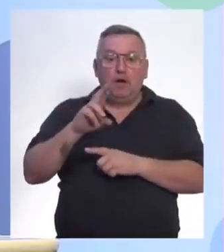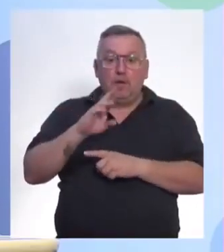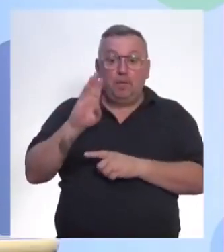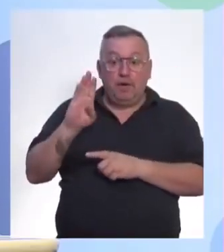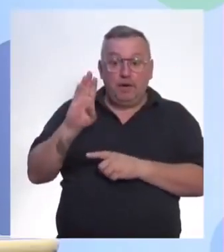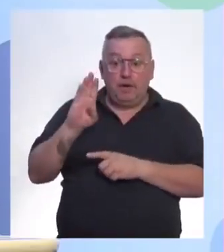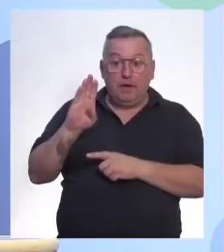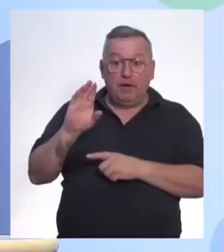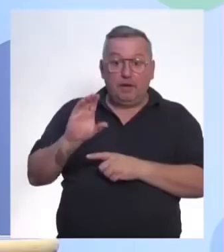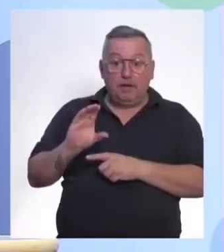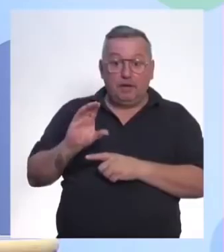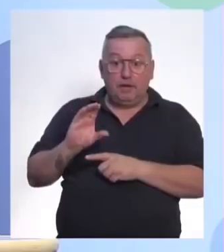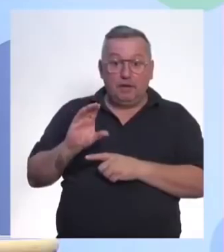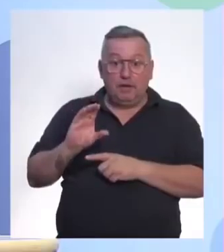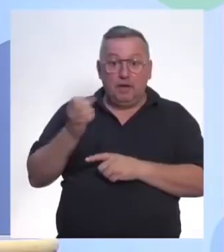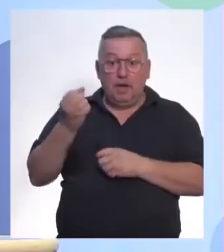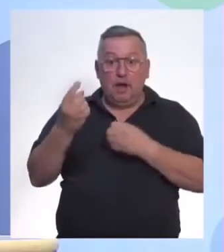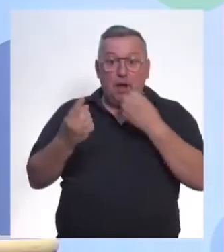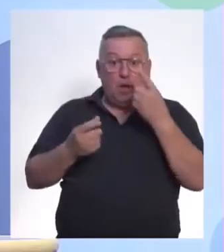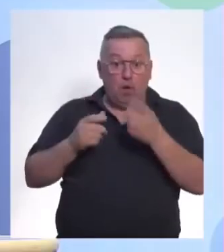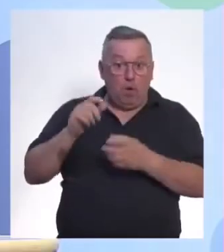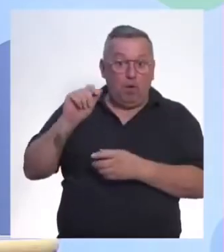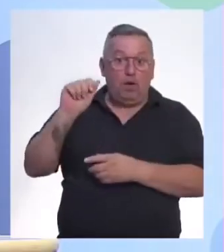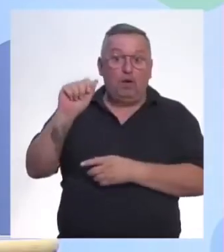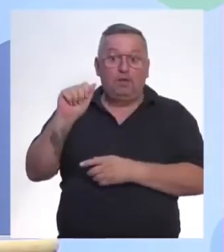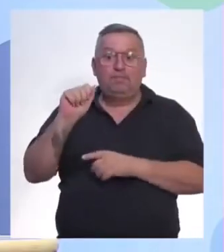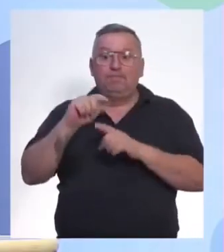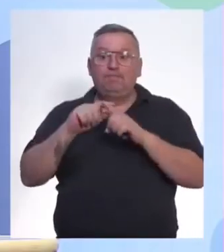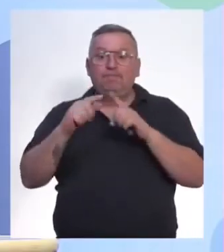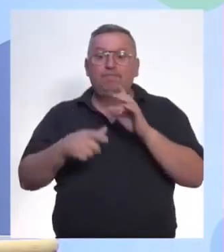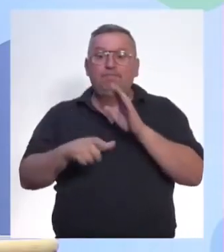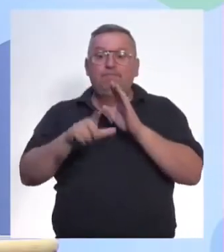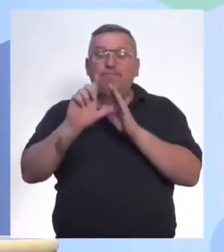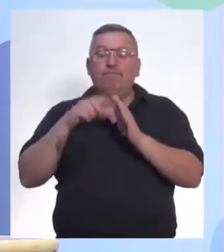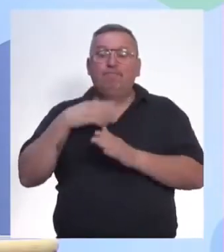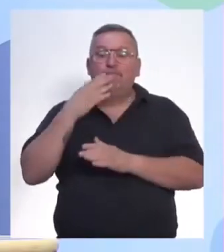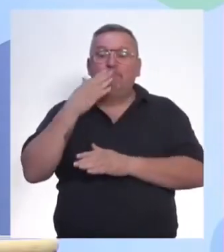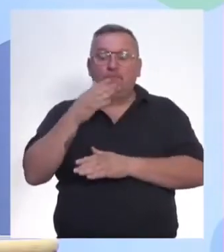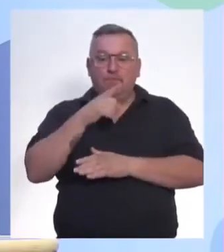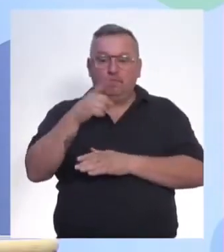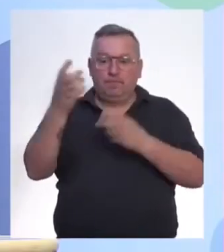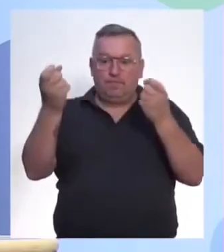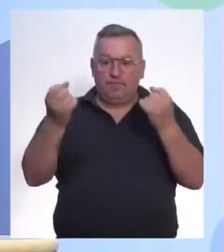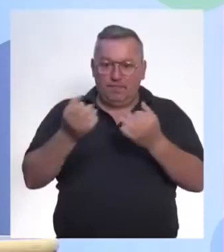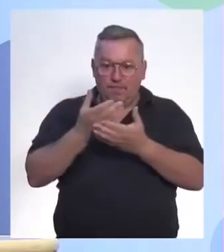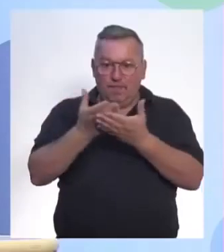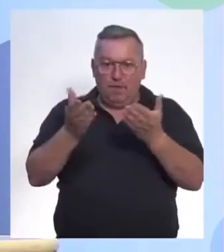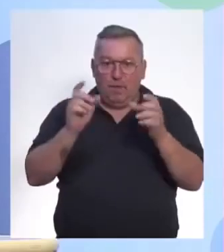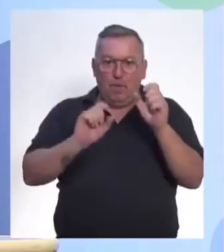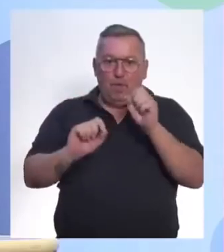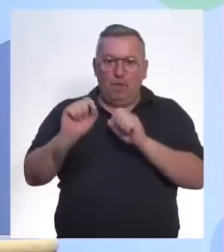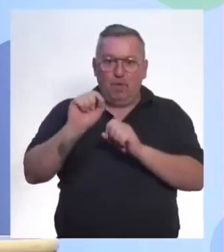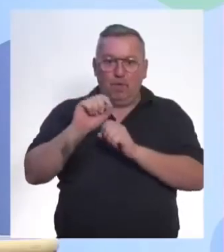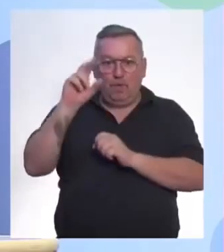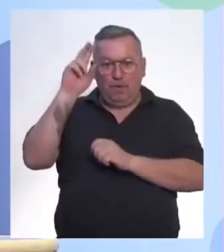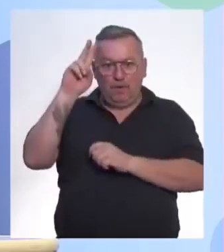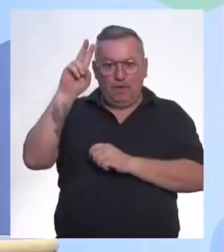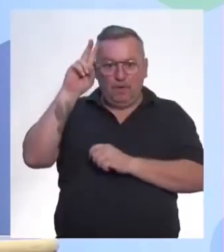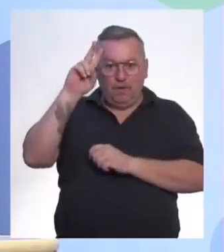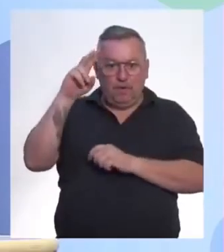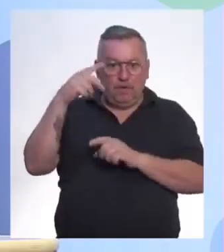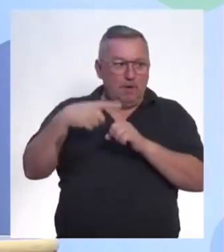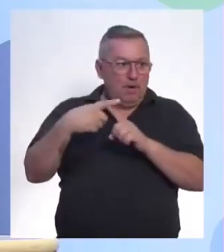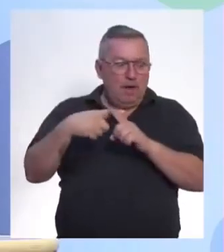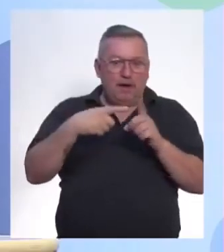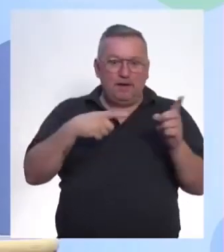B, quanto a C, quanto algumas As. Mas antes, eu vou pedir só para você comentar com eles a história do porquê que